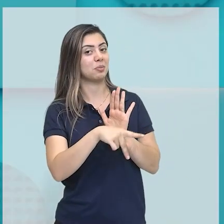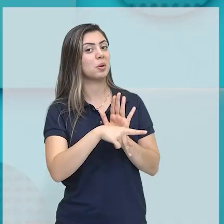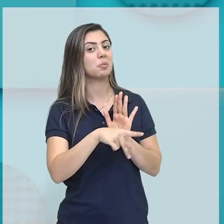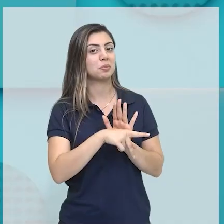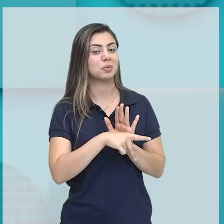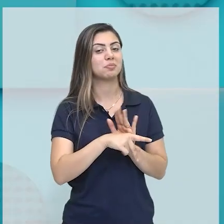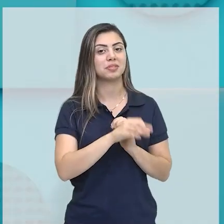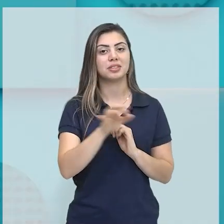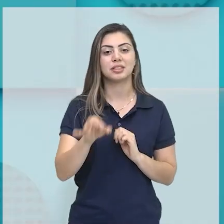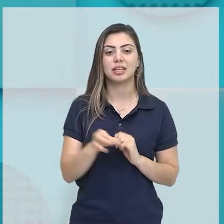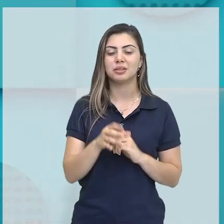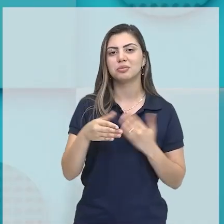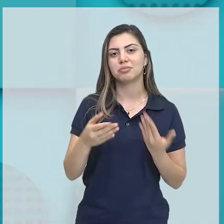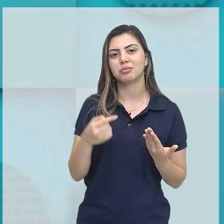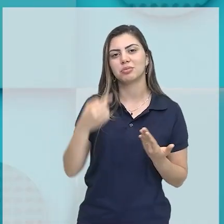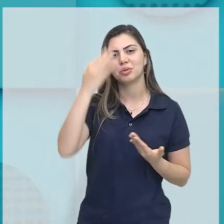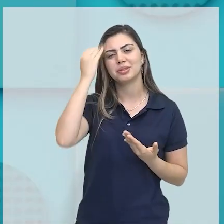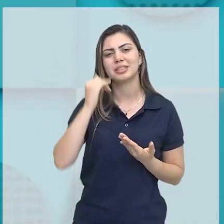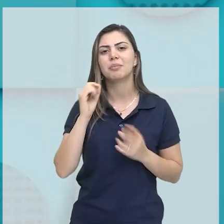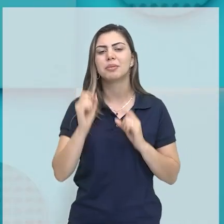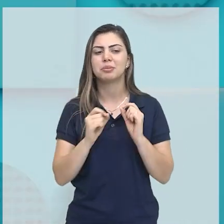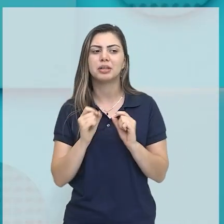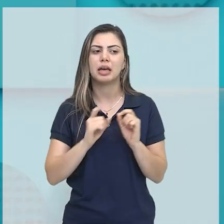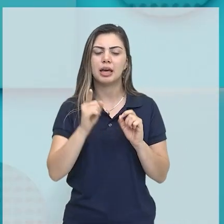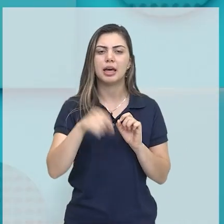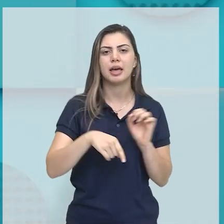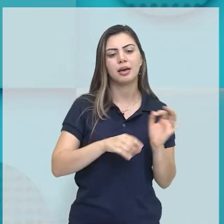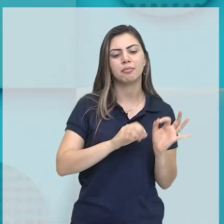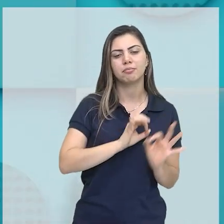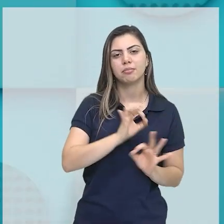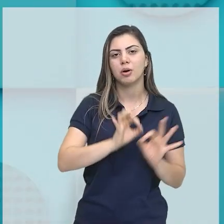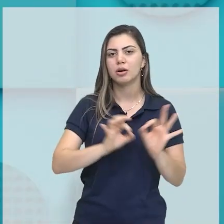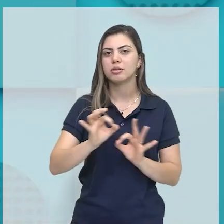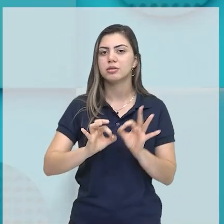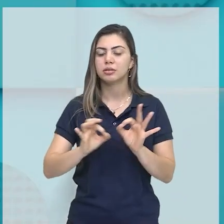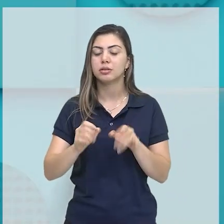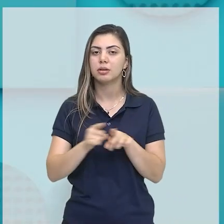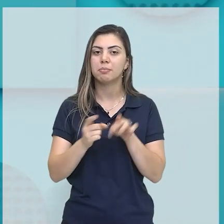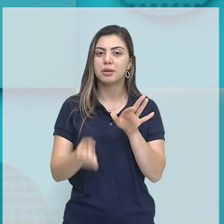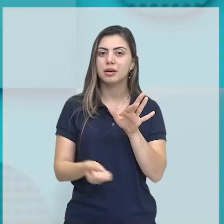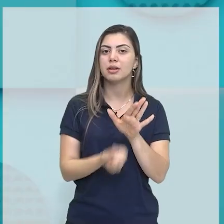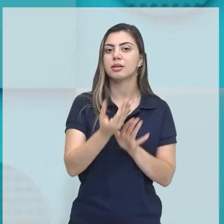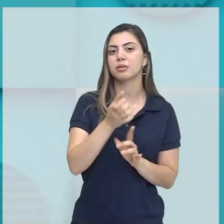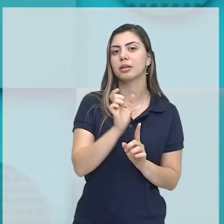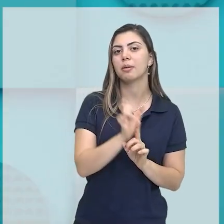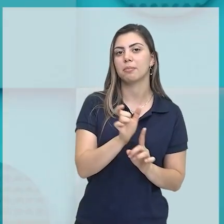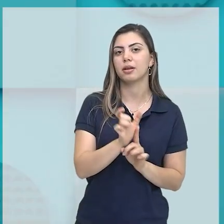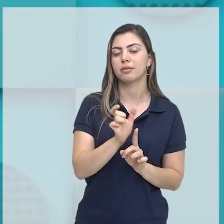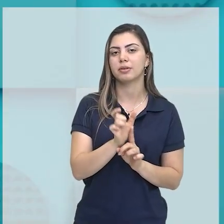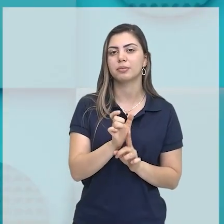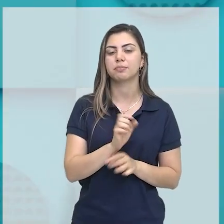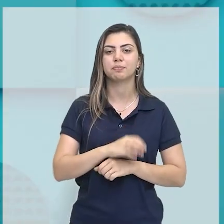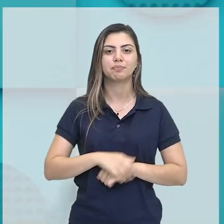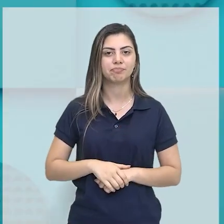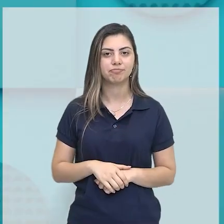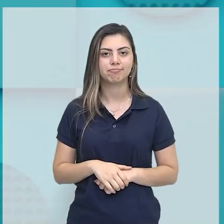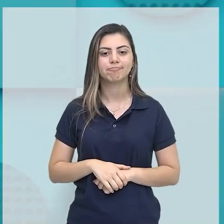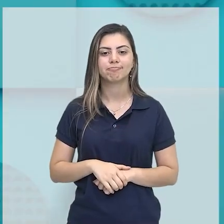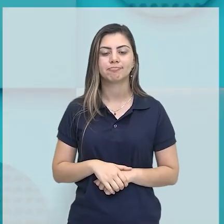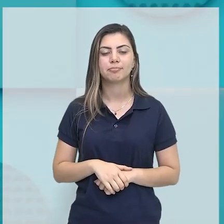ali, conforme o léxico, conforme a organização e a origem das palavras,